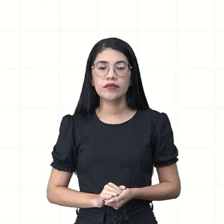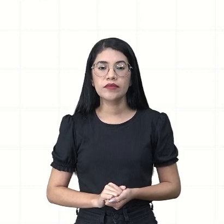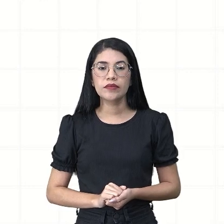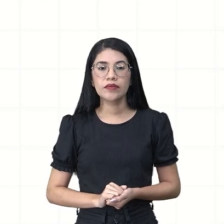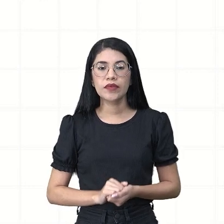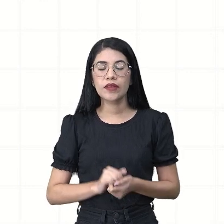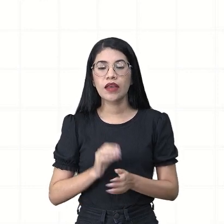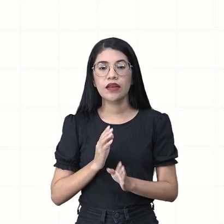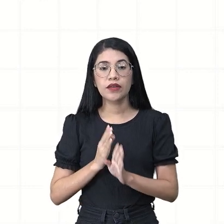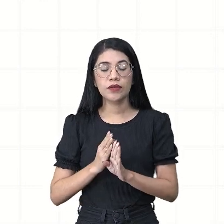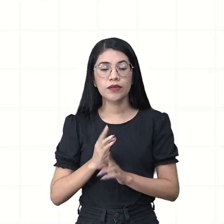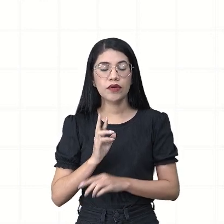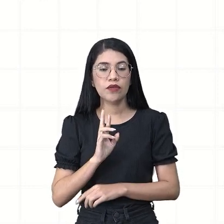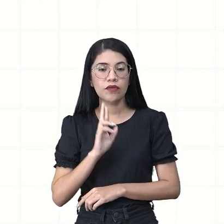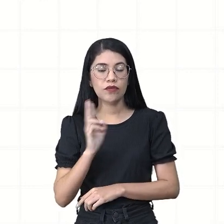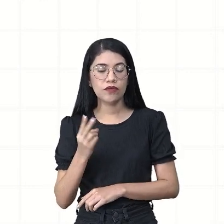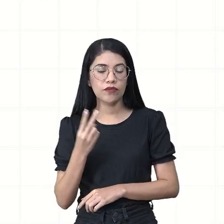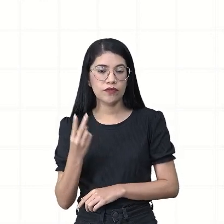10, vai dar